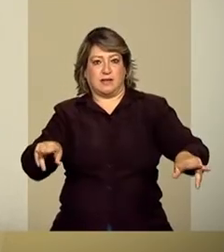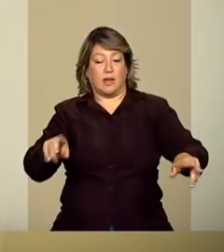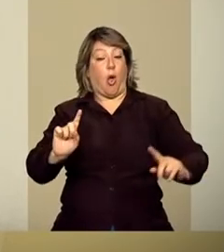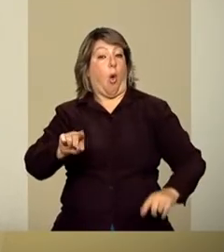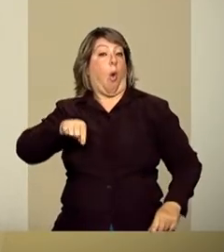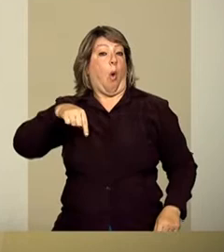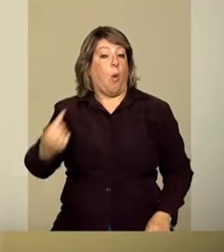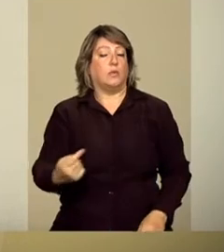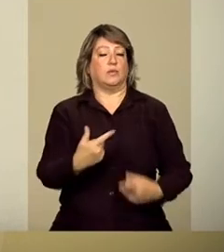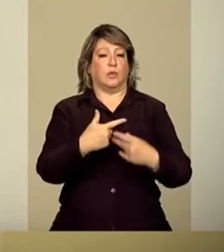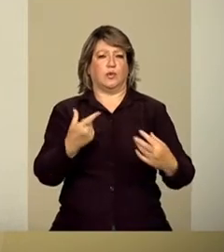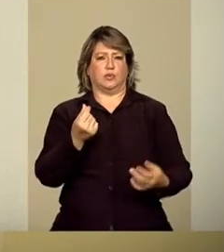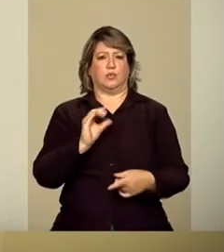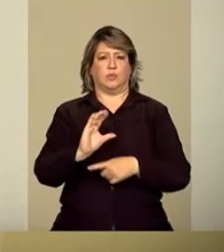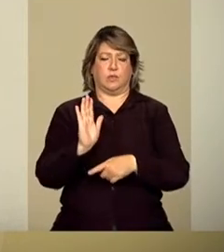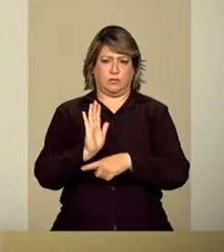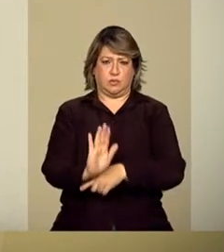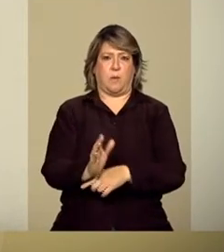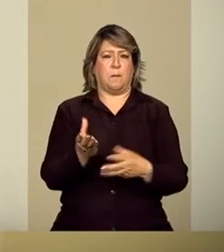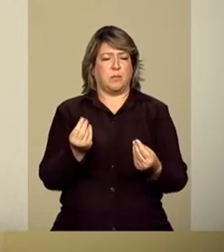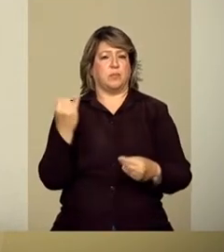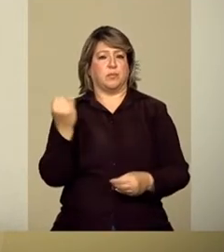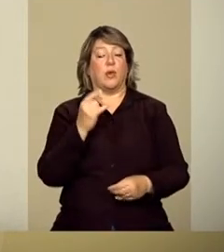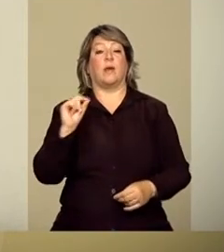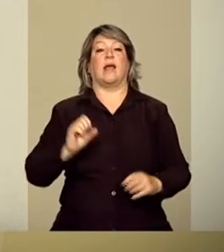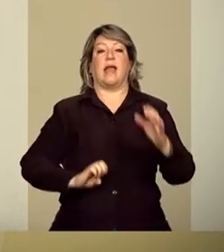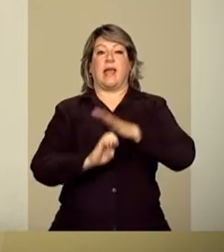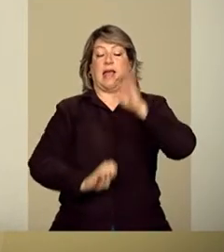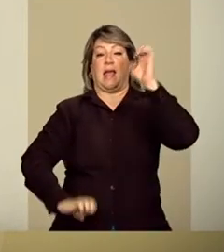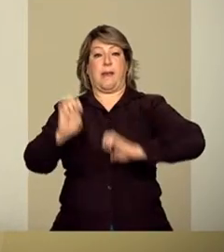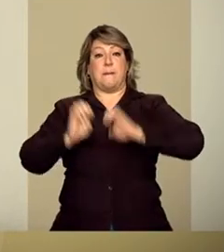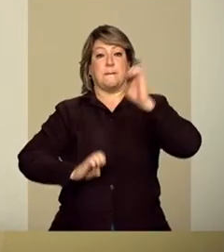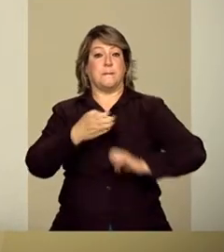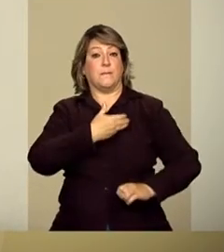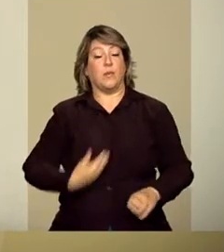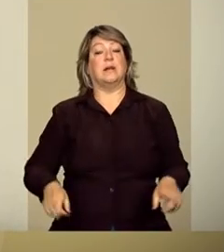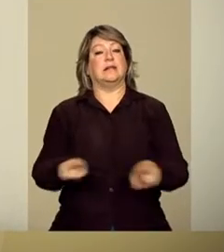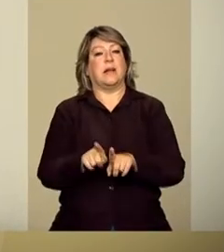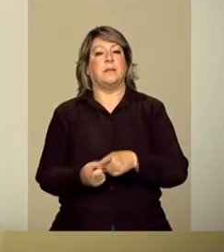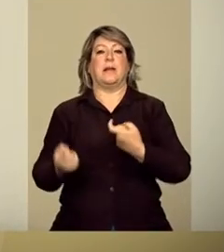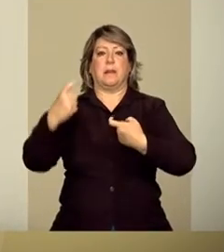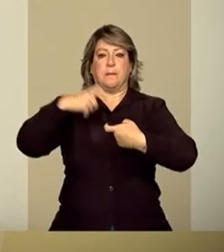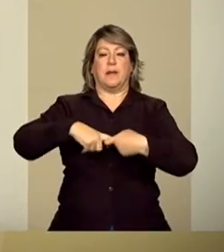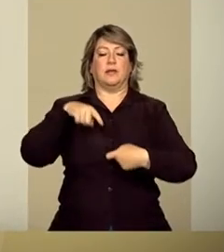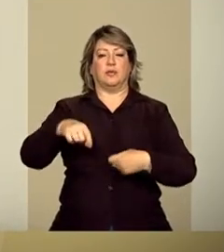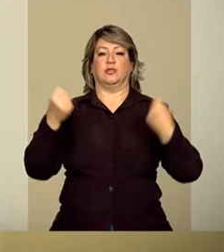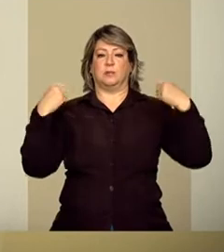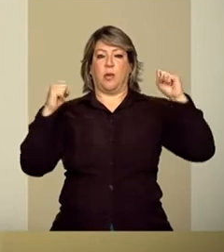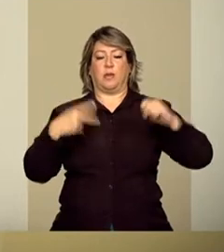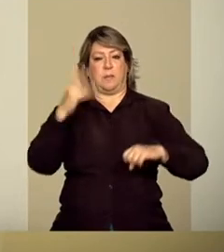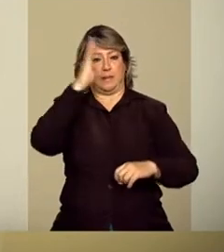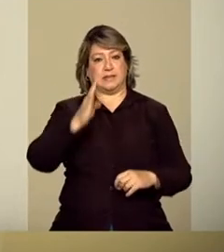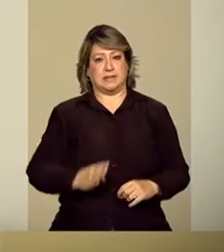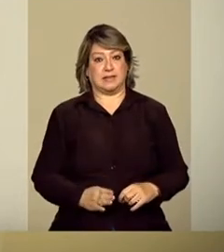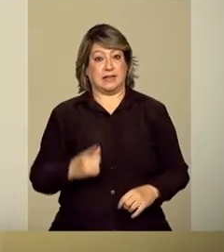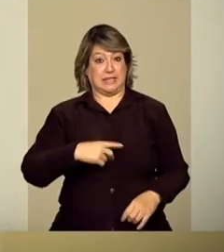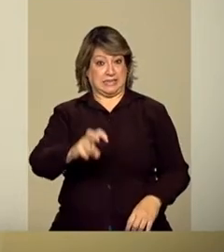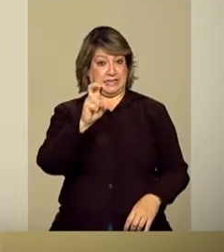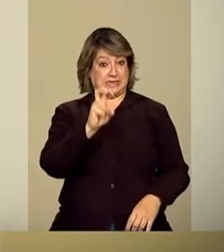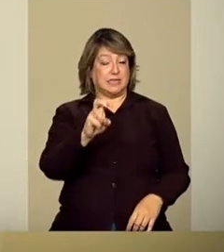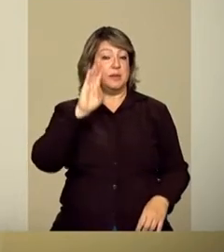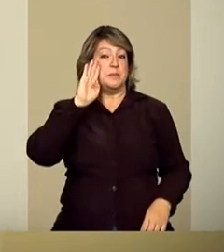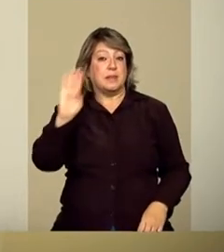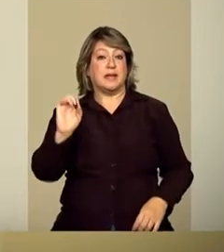apoio muito importante vem das empresas públicas, que também são parceiras do esporte brasileiro. 5